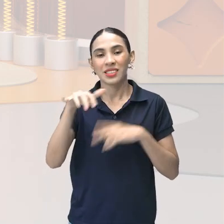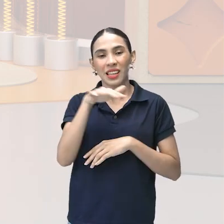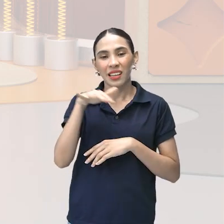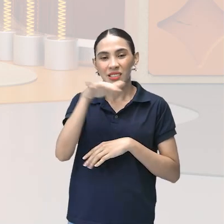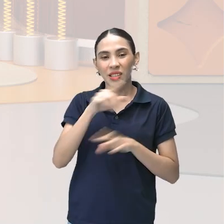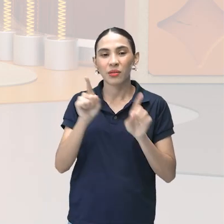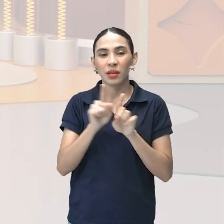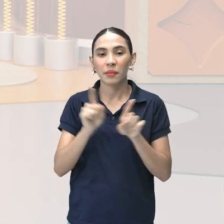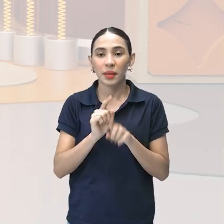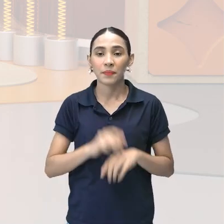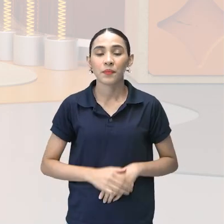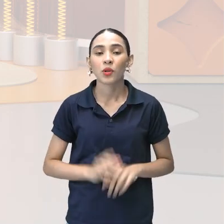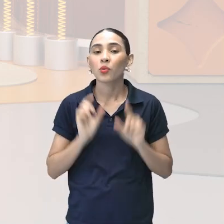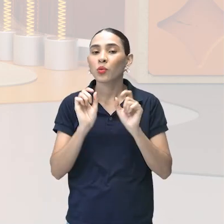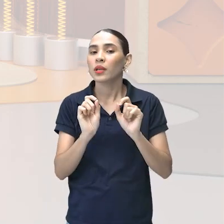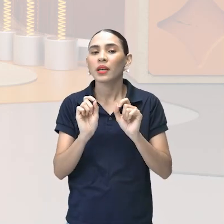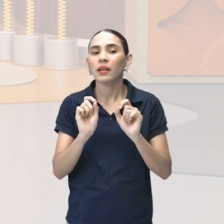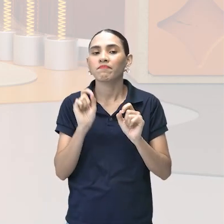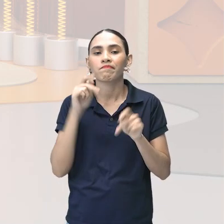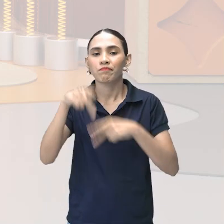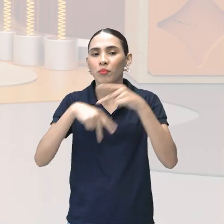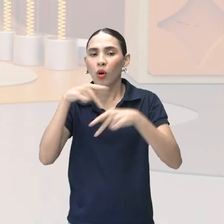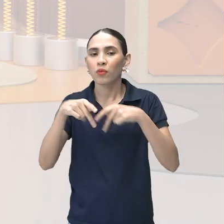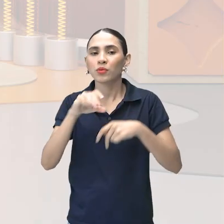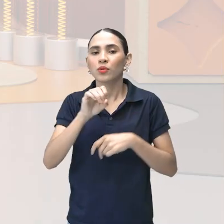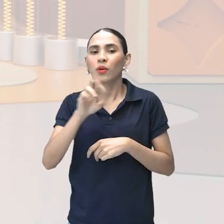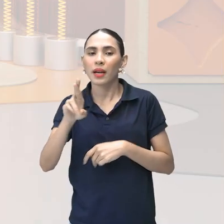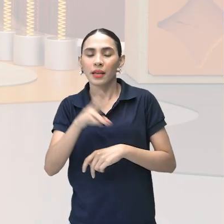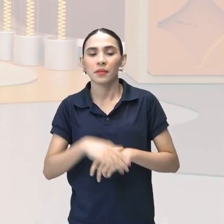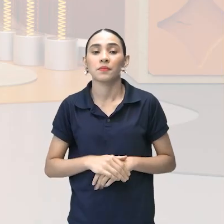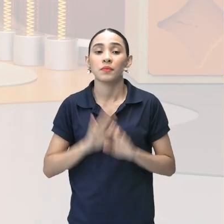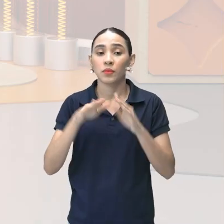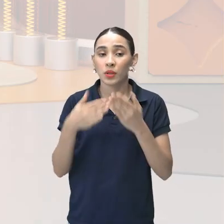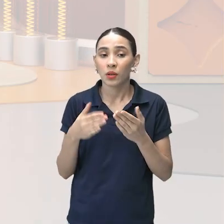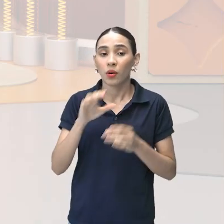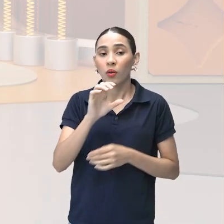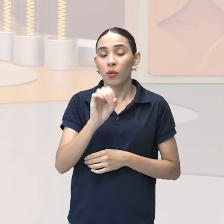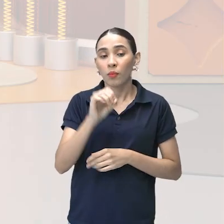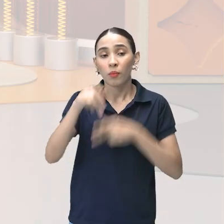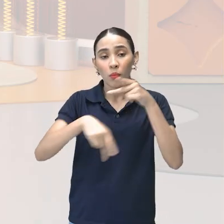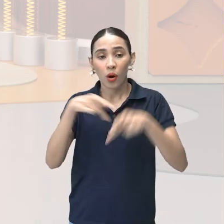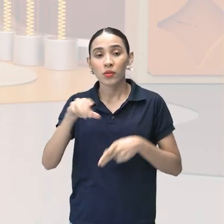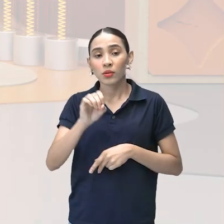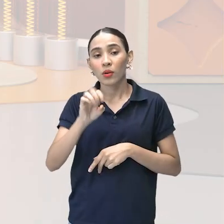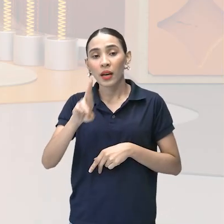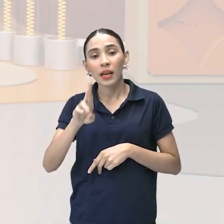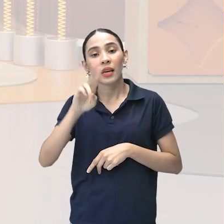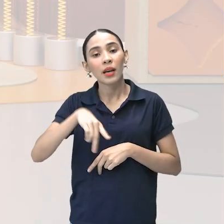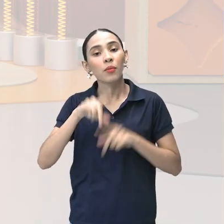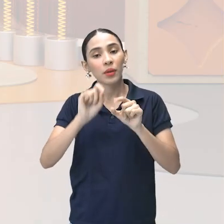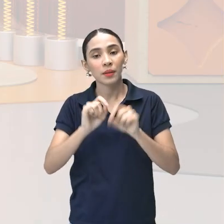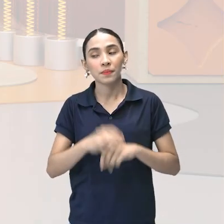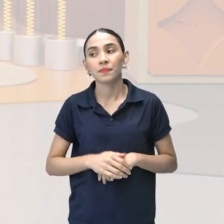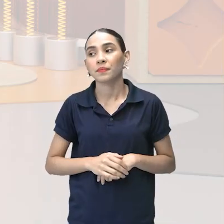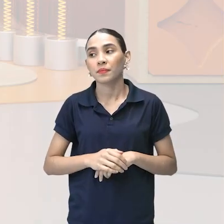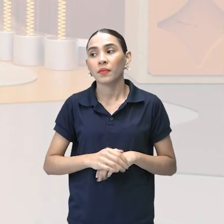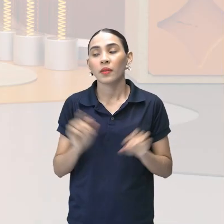região, certo? E o que são, professor, essas civilizações orientais? As civilizações orientais, elas são